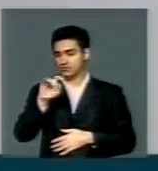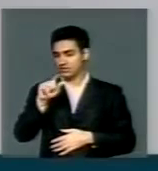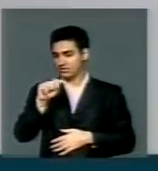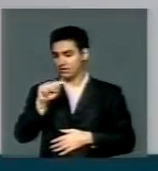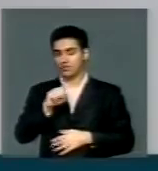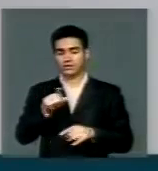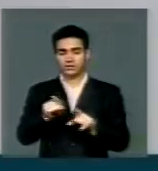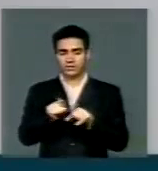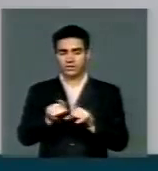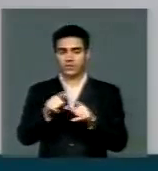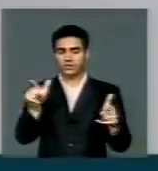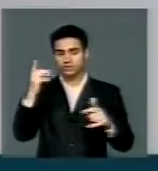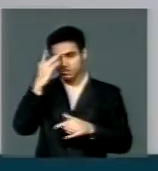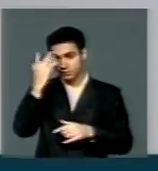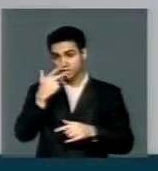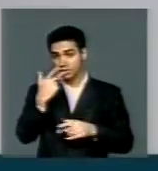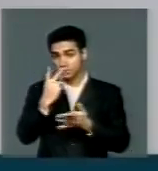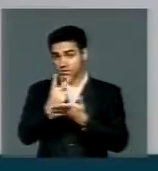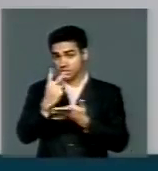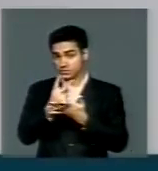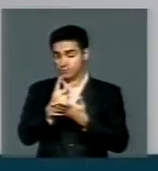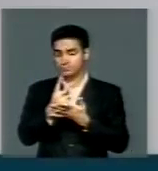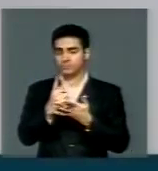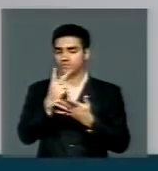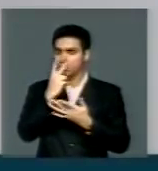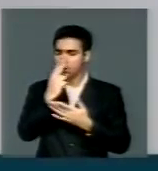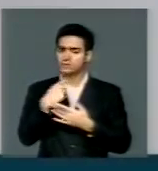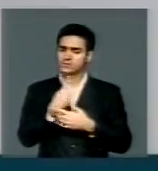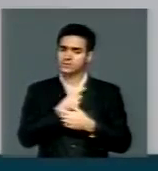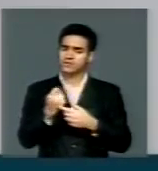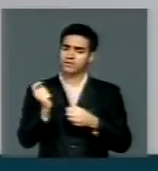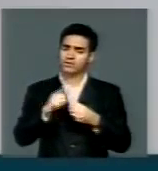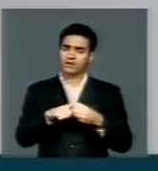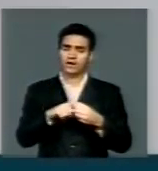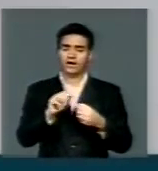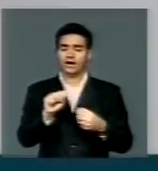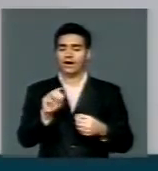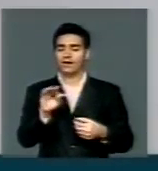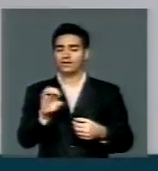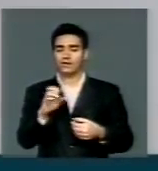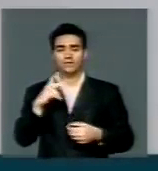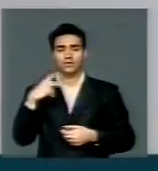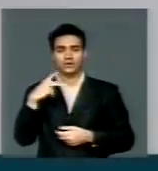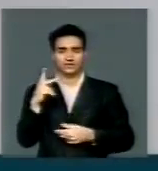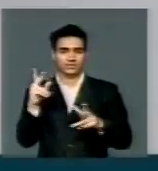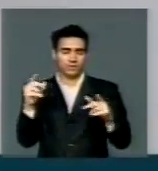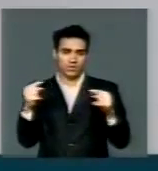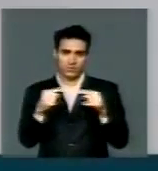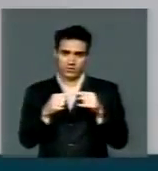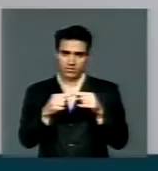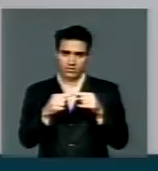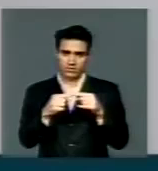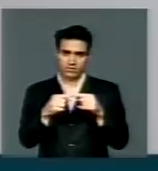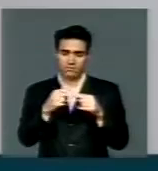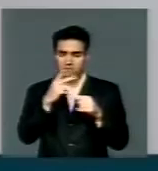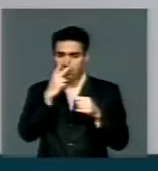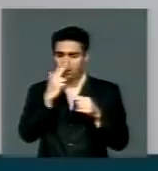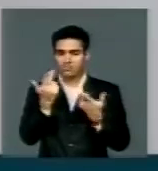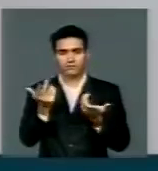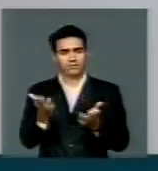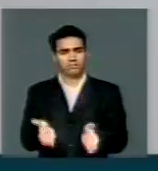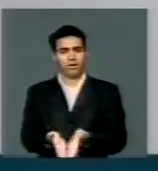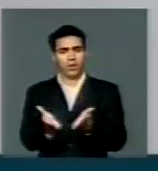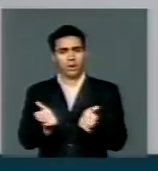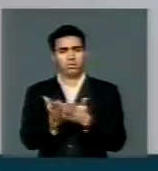outros. Eu creio que nós precisamos recuperar a arte da política. A política está mesquinhada,